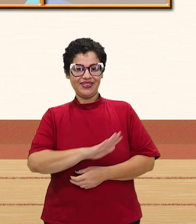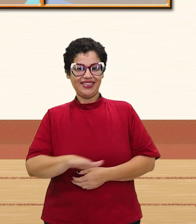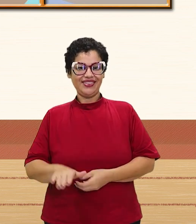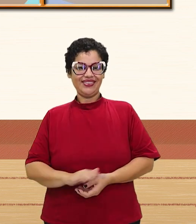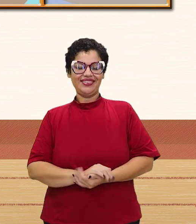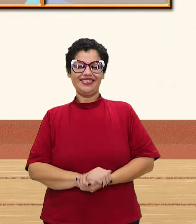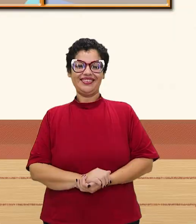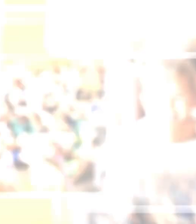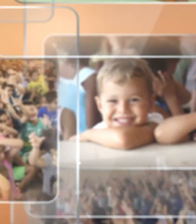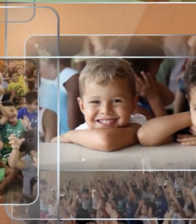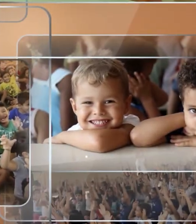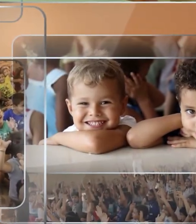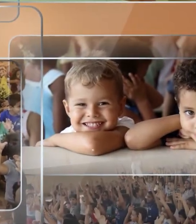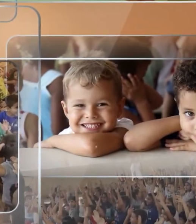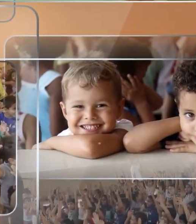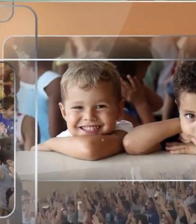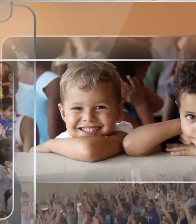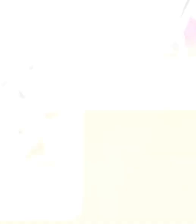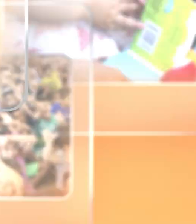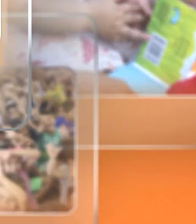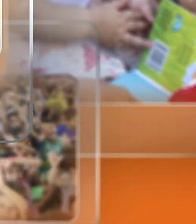Infantil.